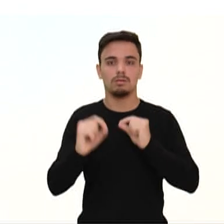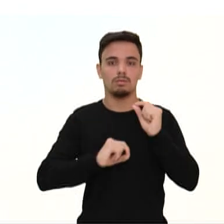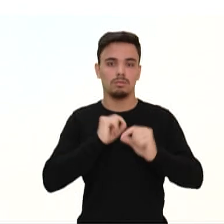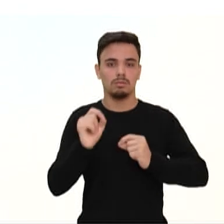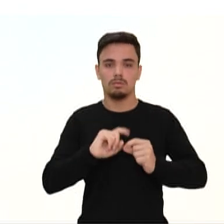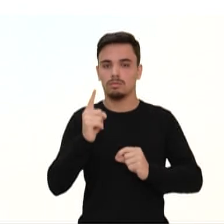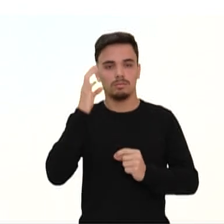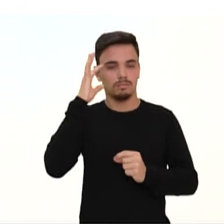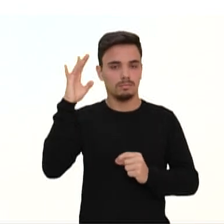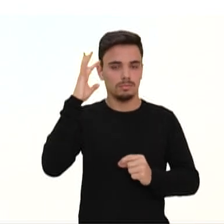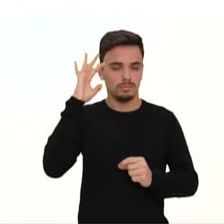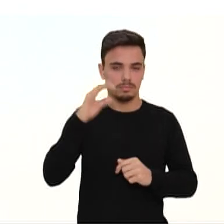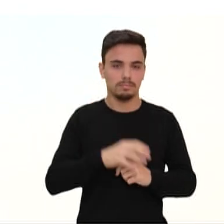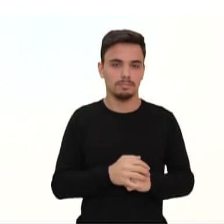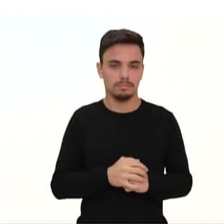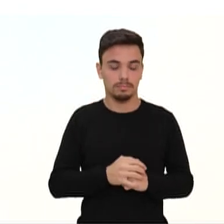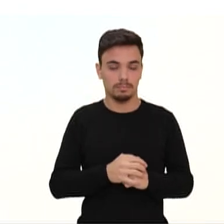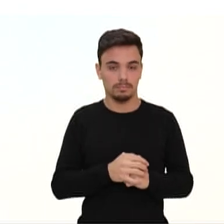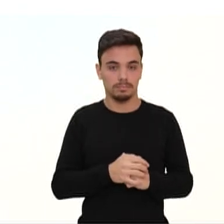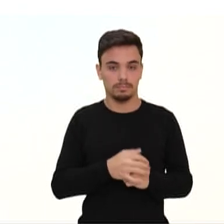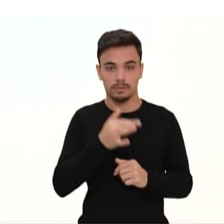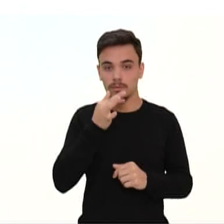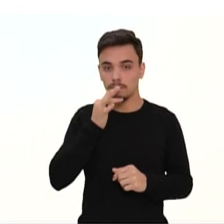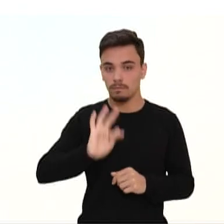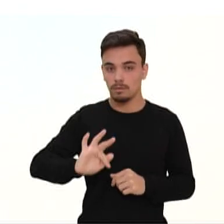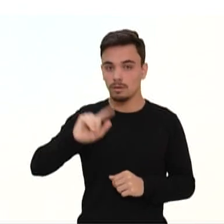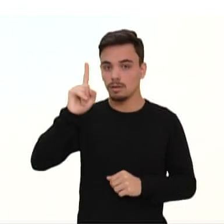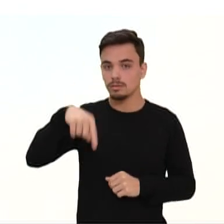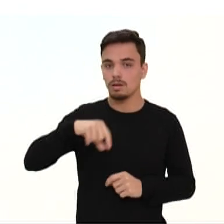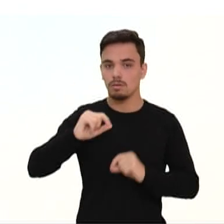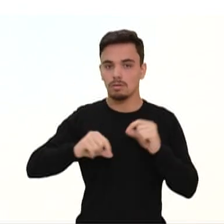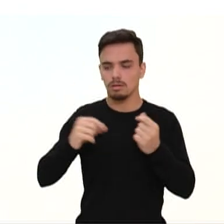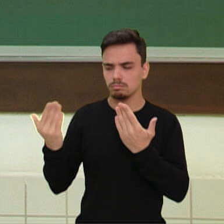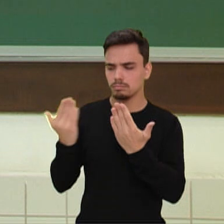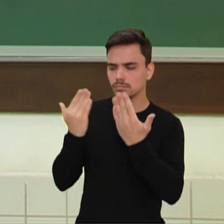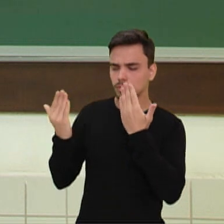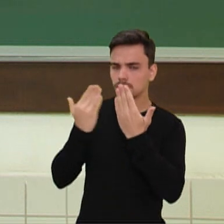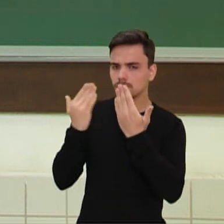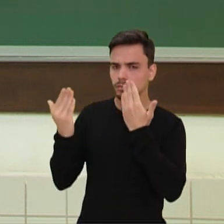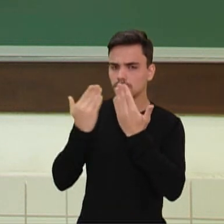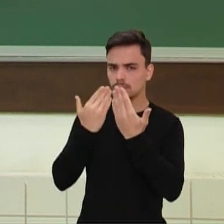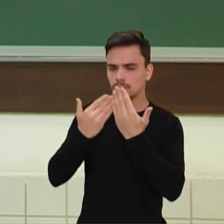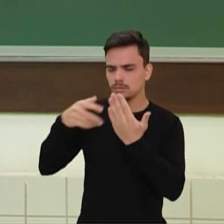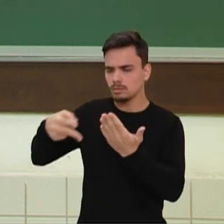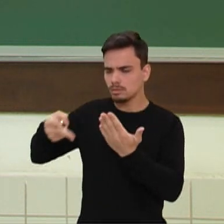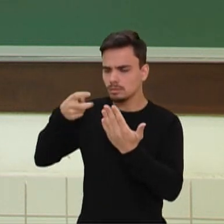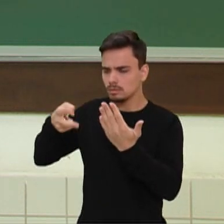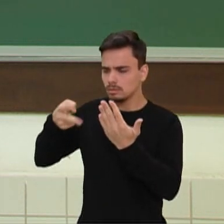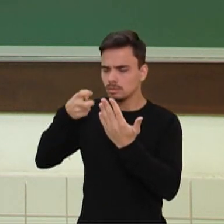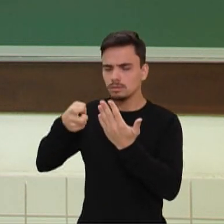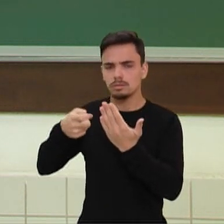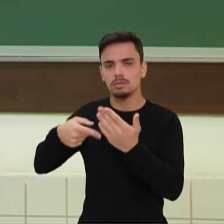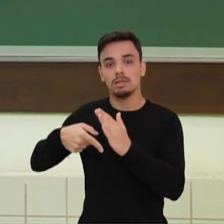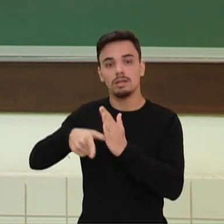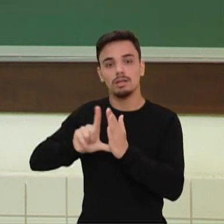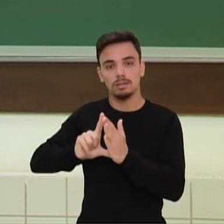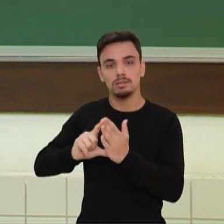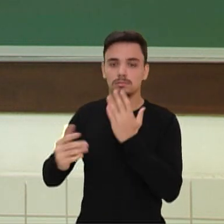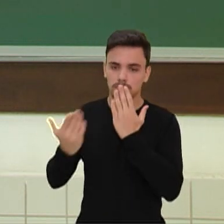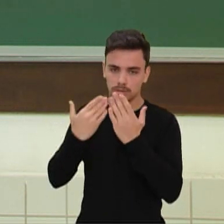é um filósofo. O Freud foi um psicólogo, né, um psicanalista, antes disso um